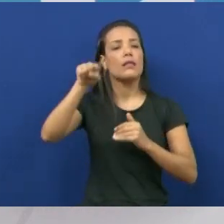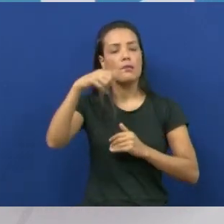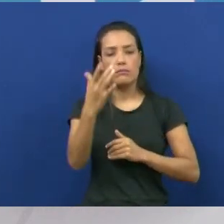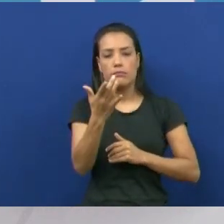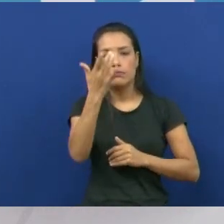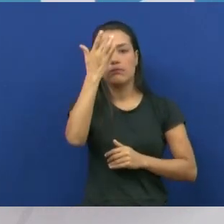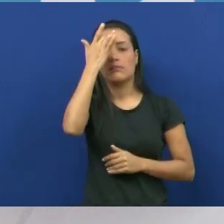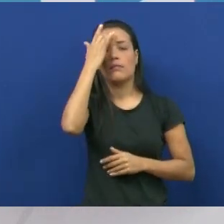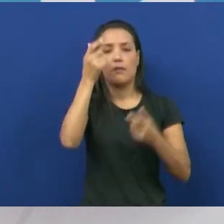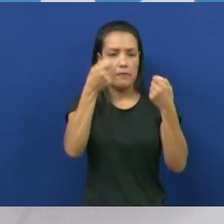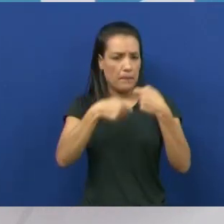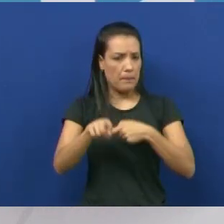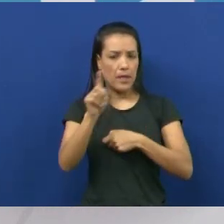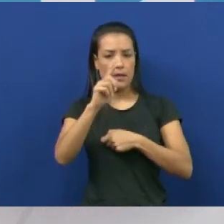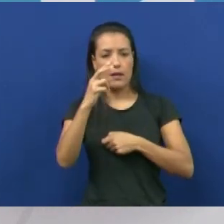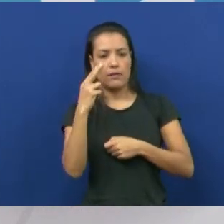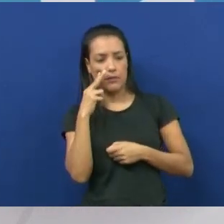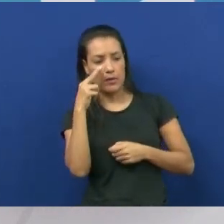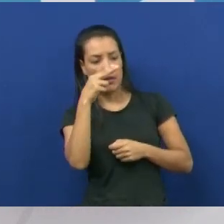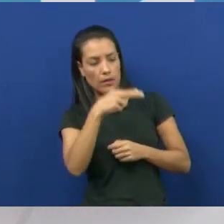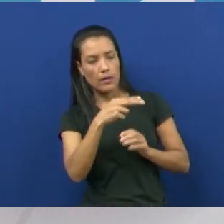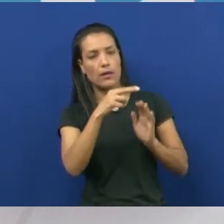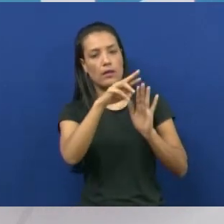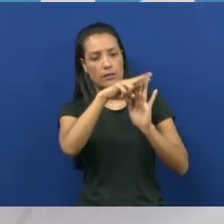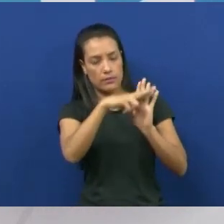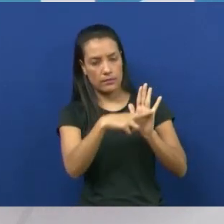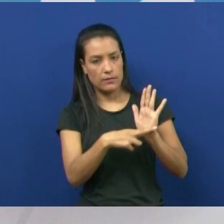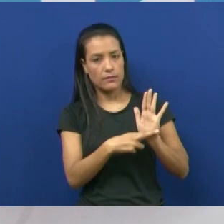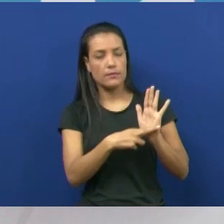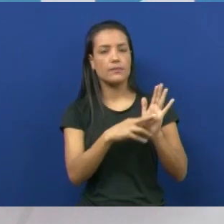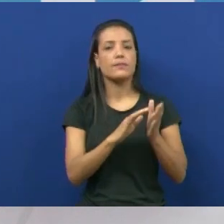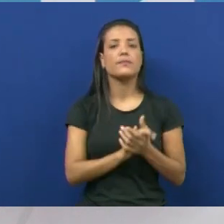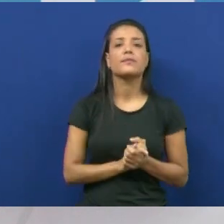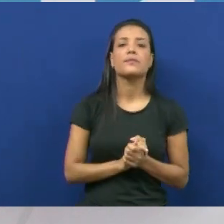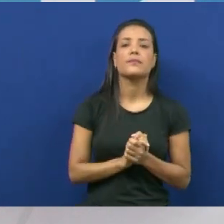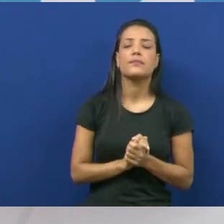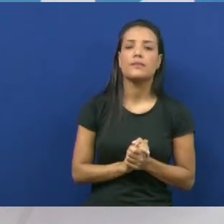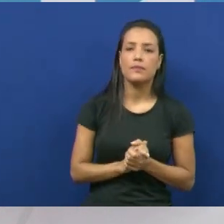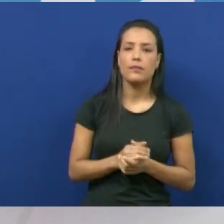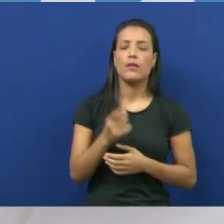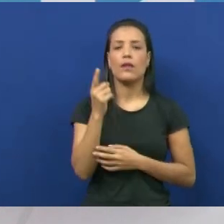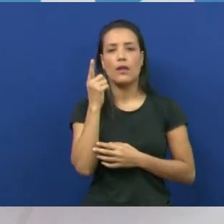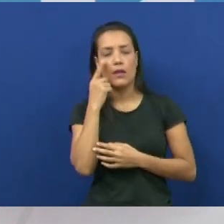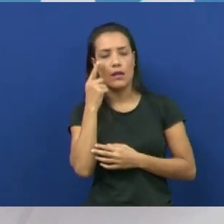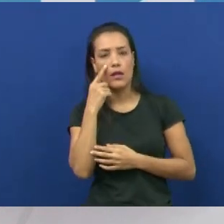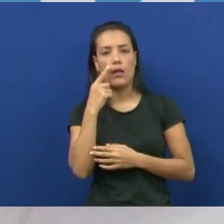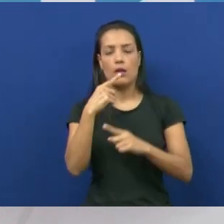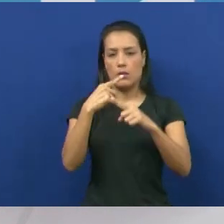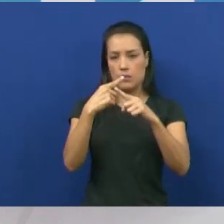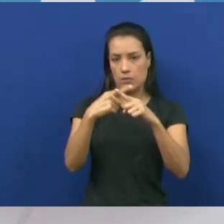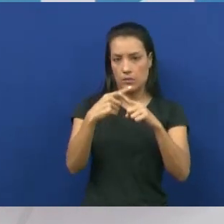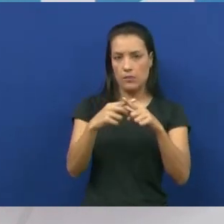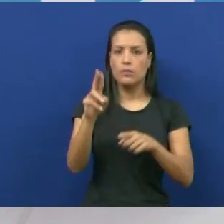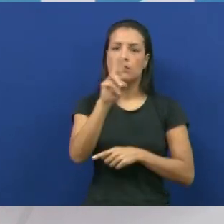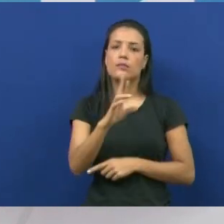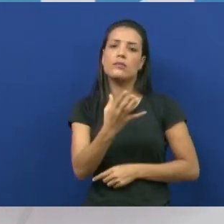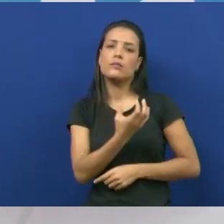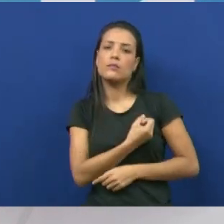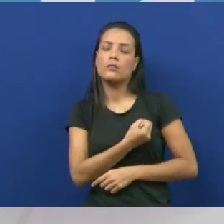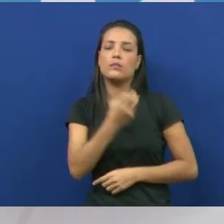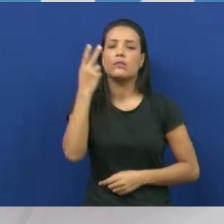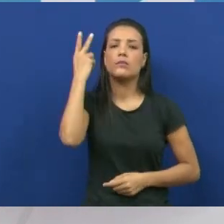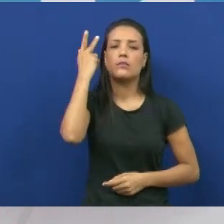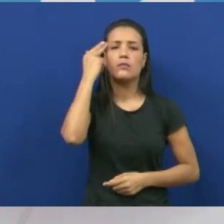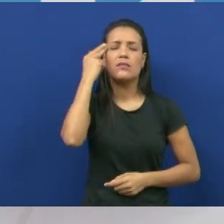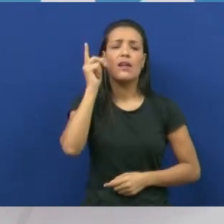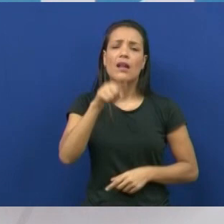sem precisar sempre pensar no passo a passo, tá? E aí foi isso. A gente viu sobre multiplicação com os números inteiros.